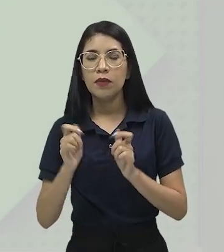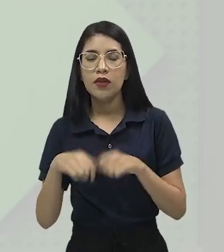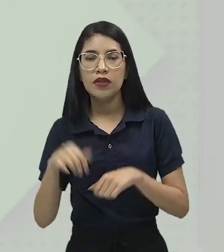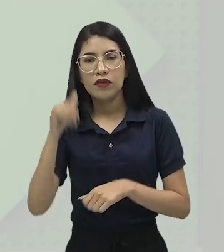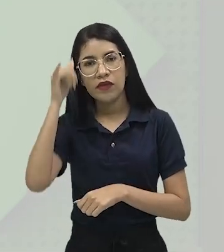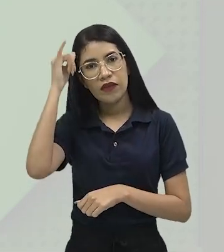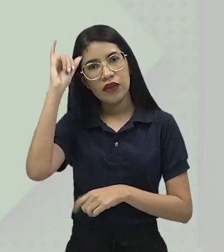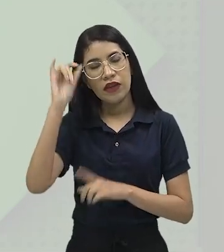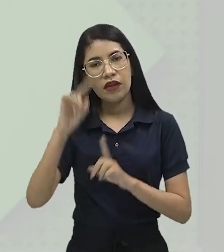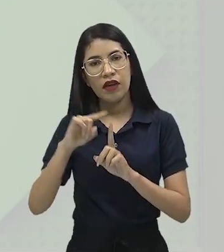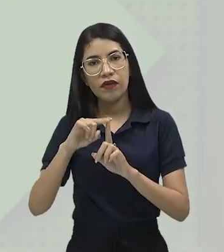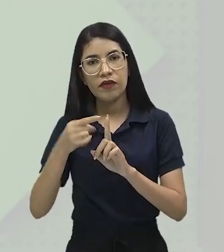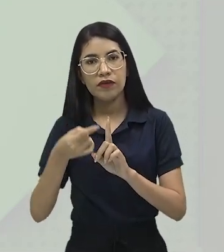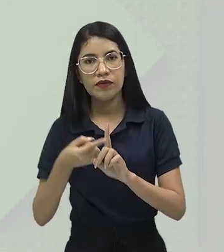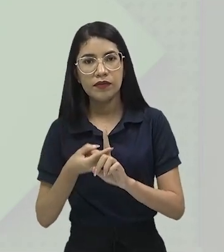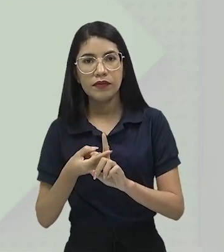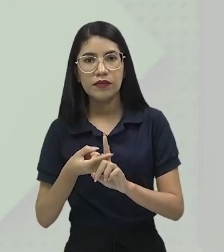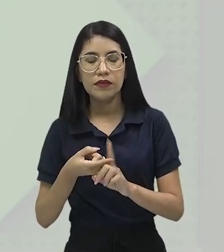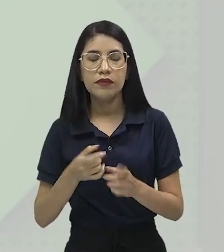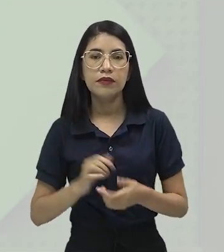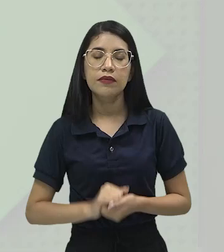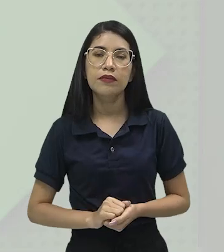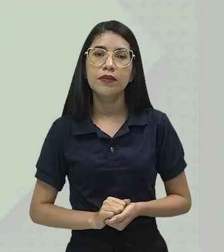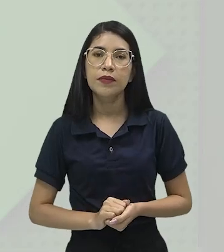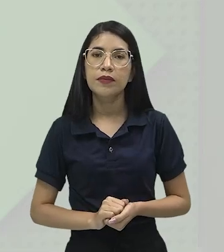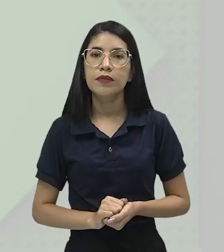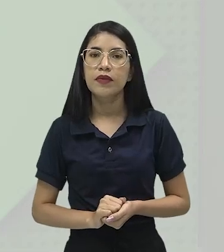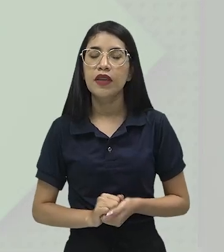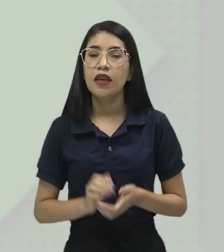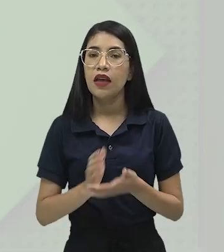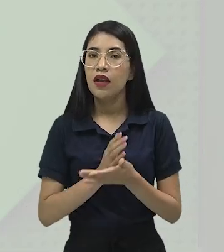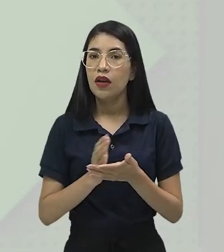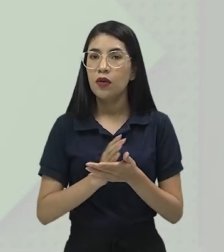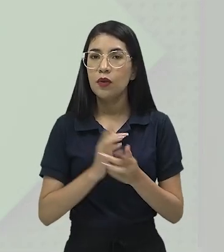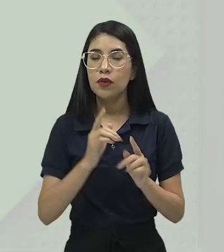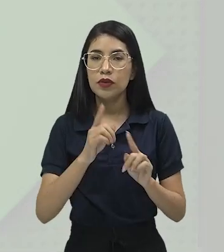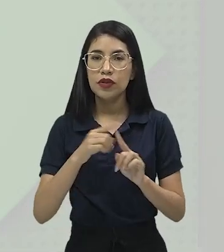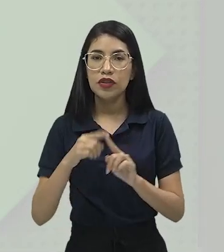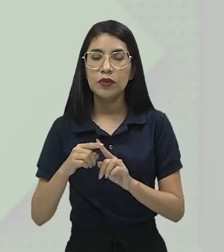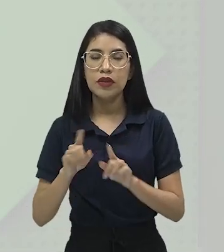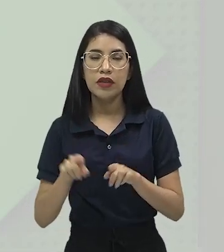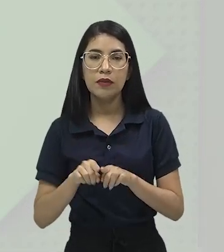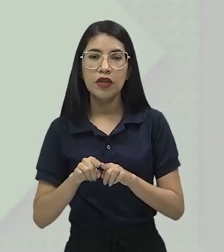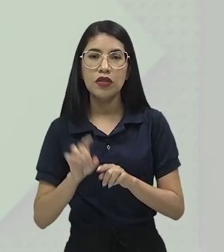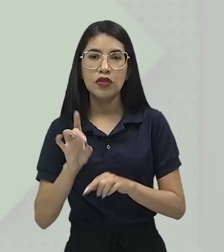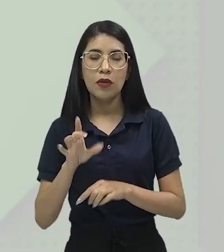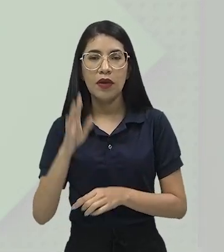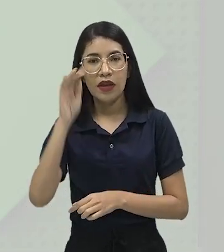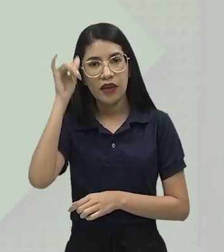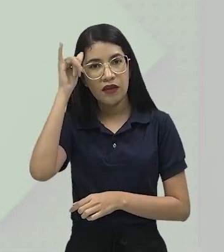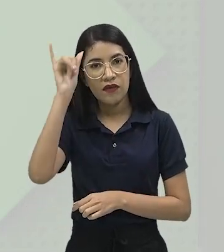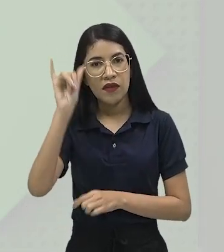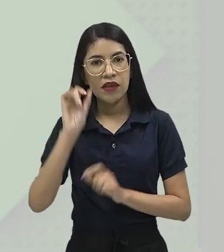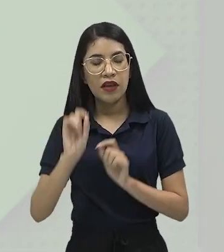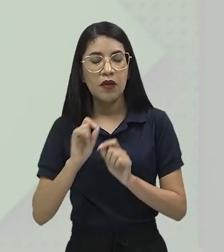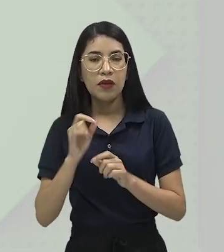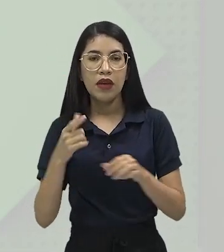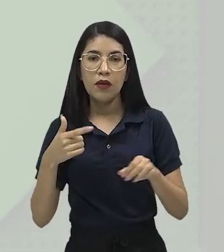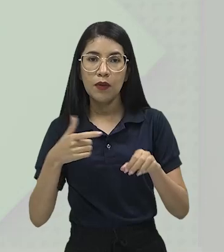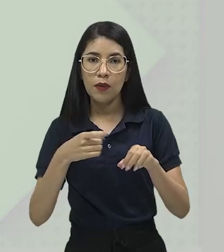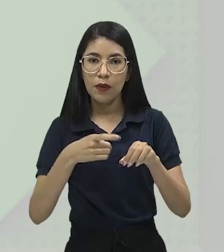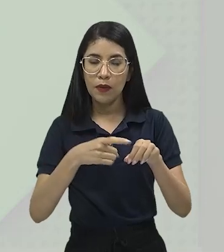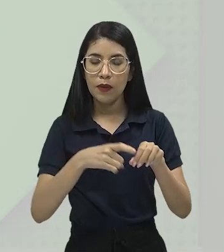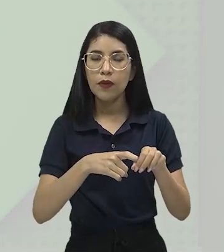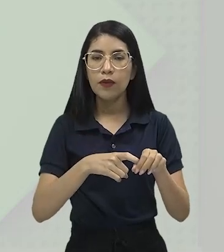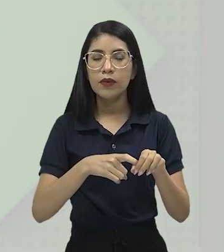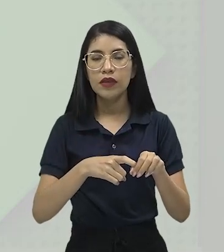contracepção, ou seja, de métodos contraceptivos, né? Alguns deles vão funcionar só para impedir a fecundação,